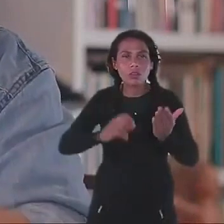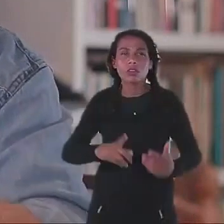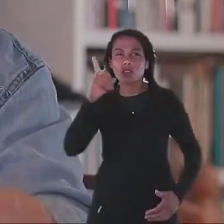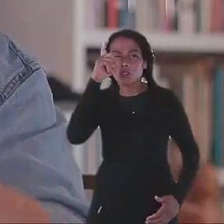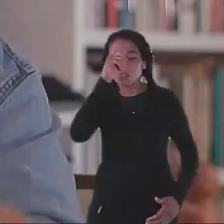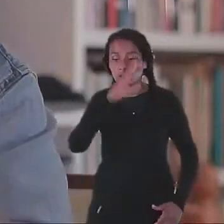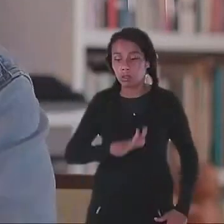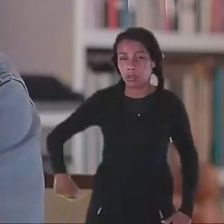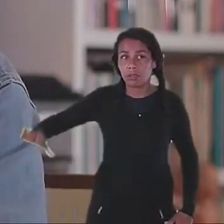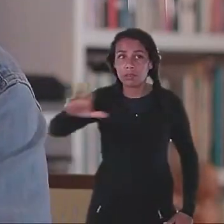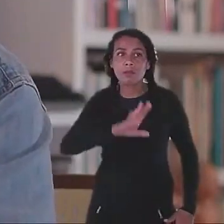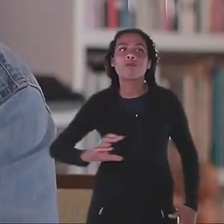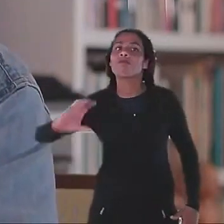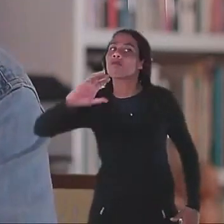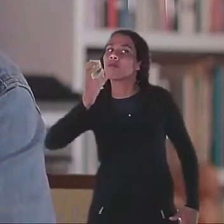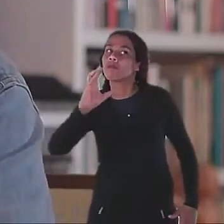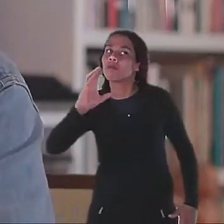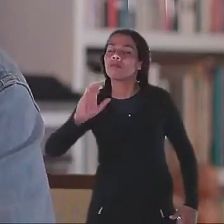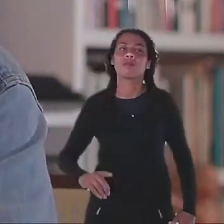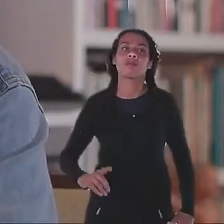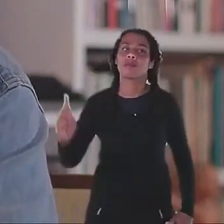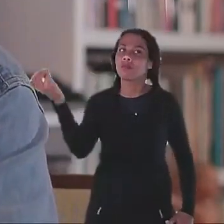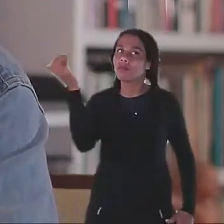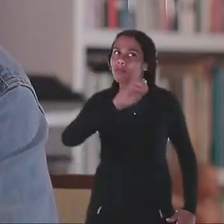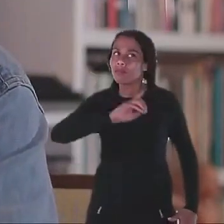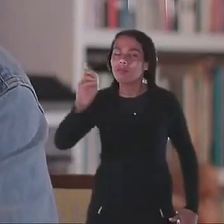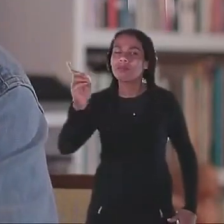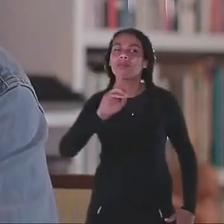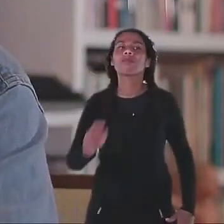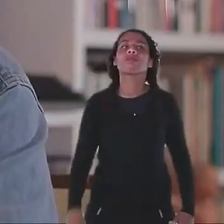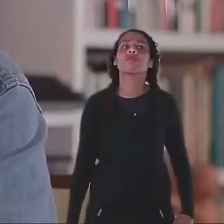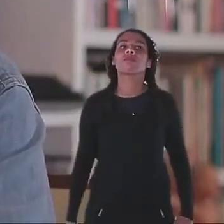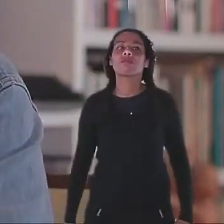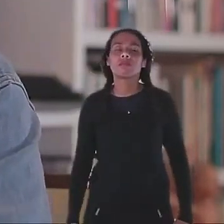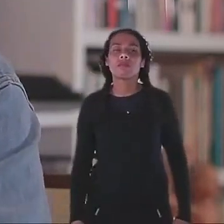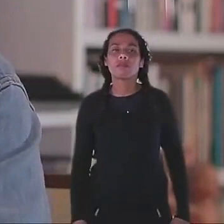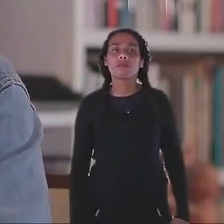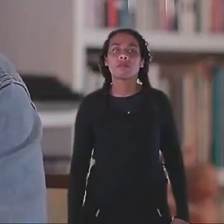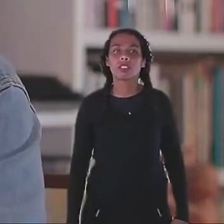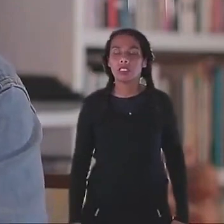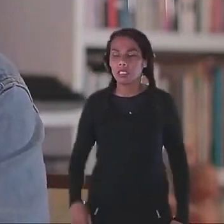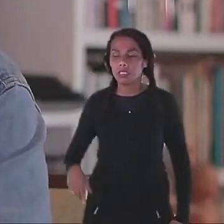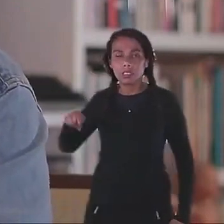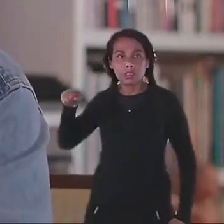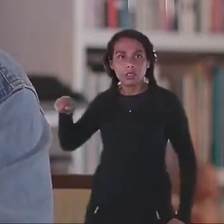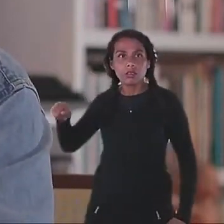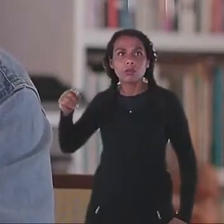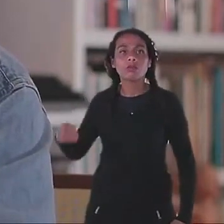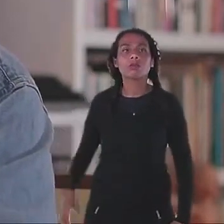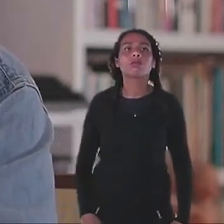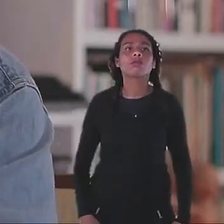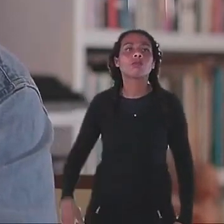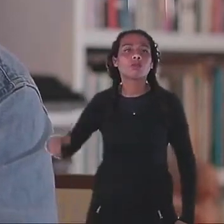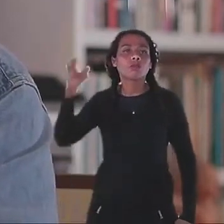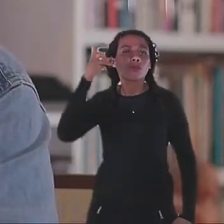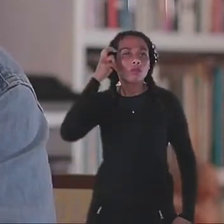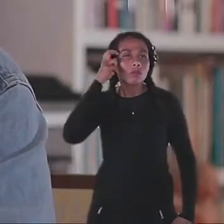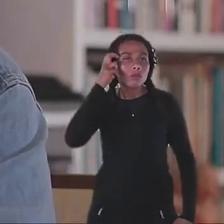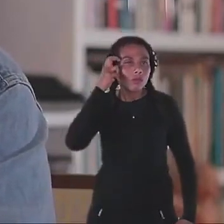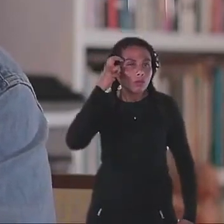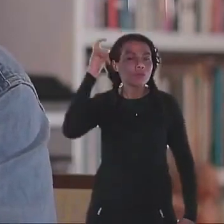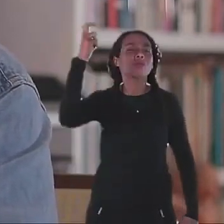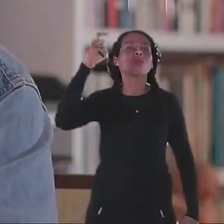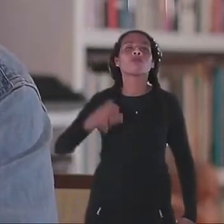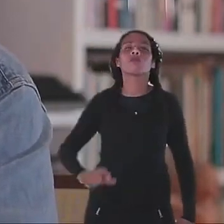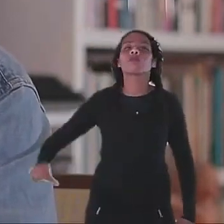cientista. O Nicoleles constrói uma forma de transportar para a